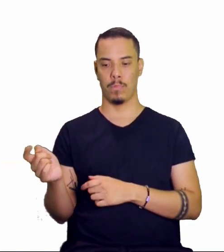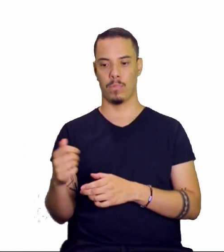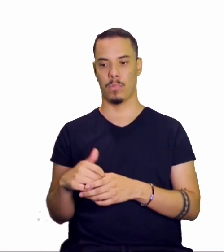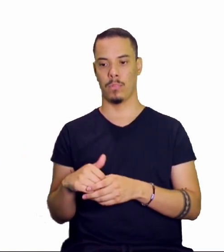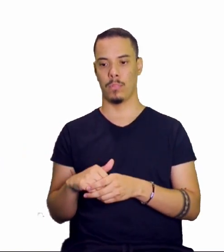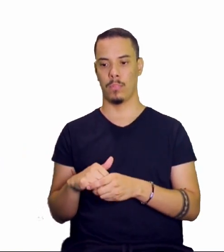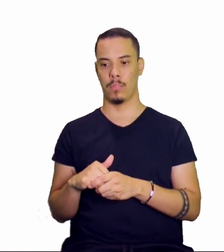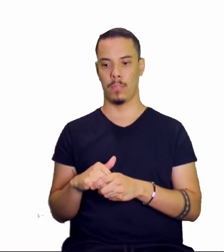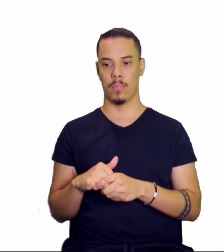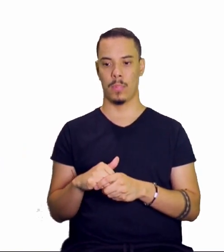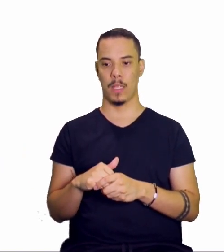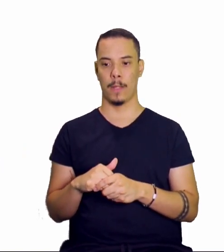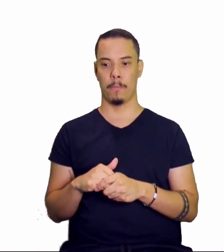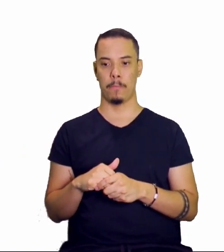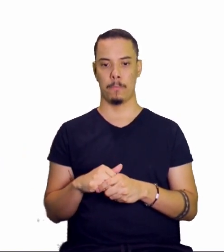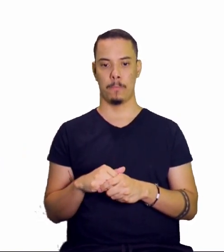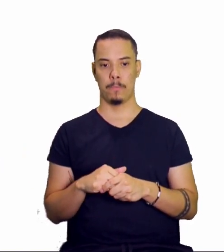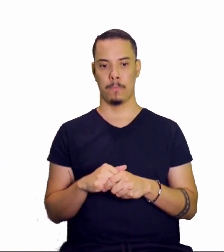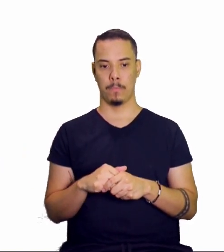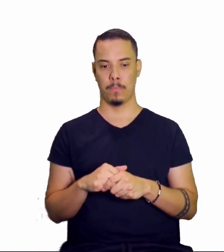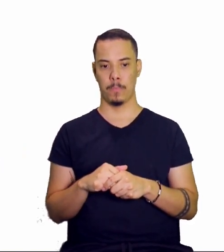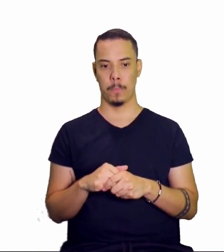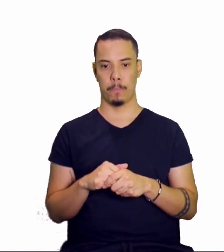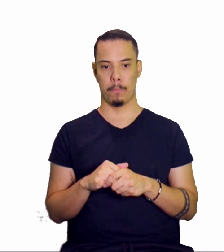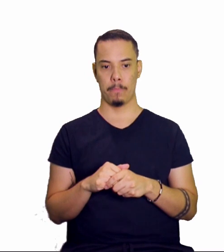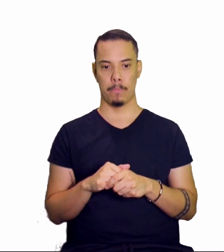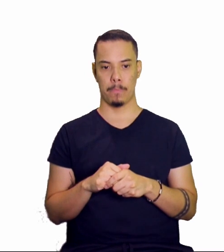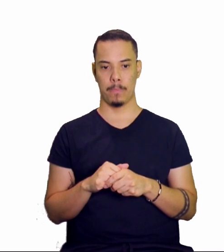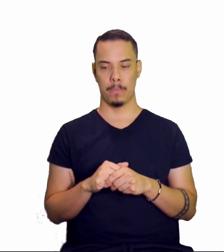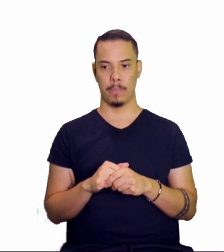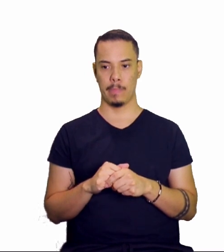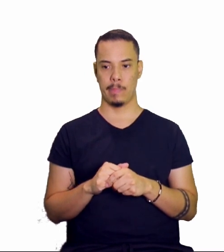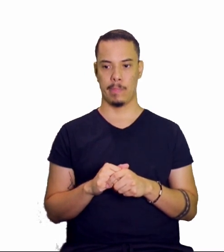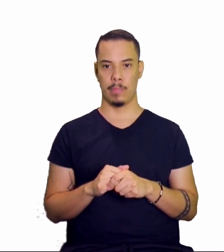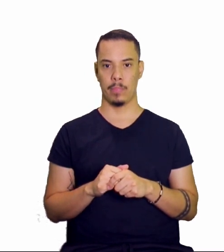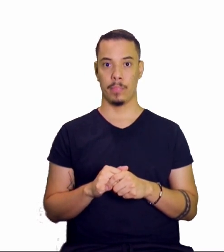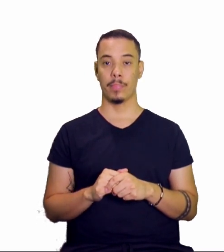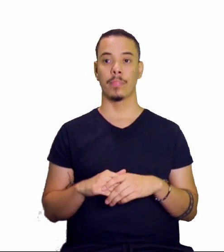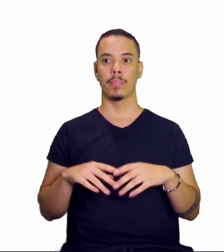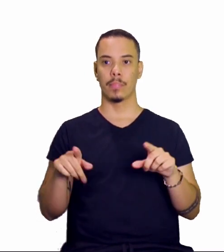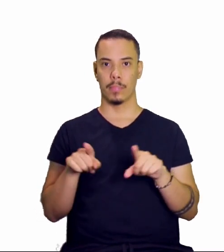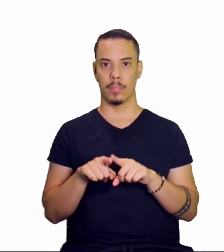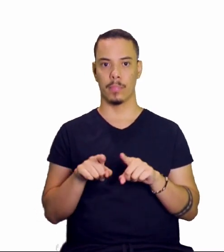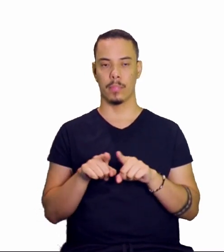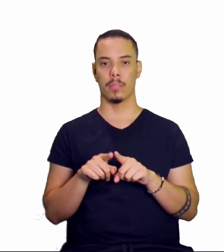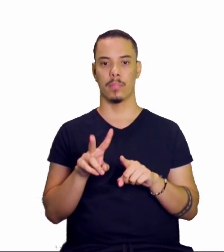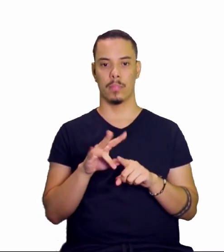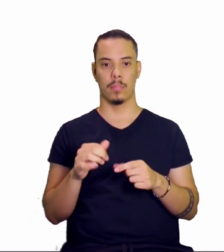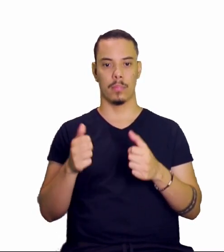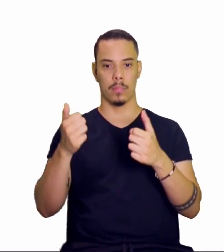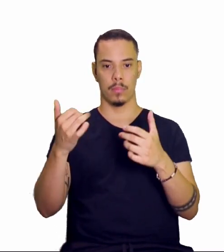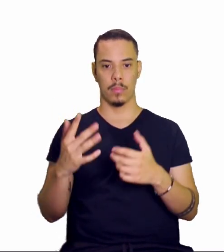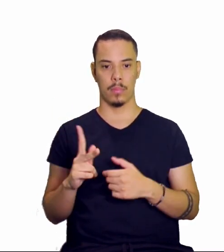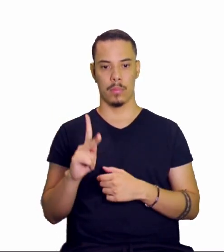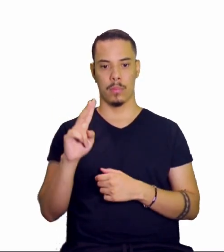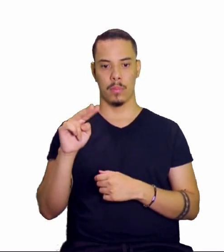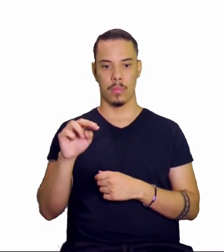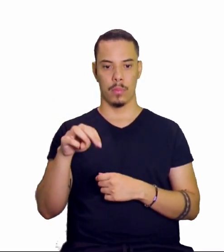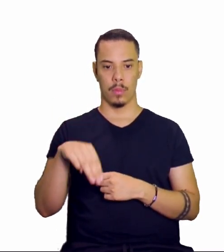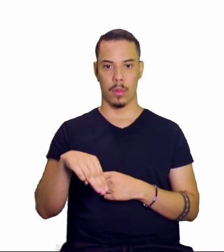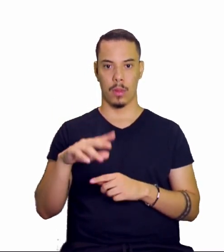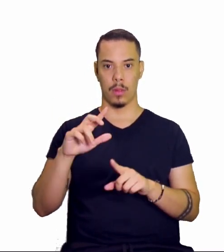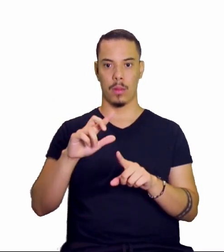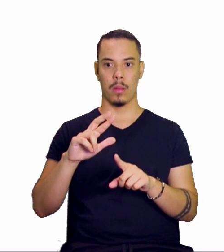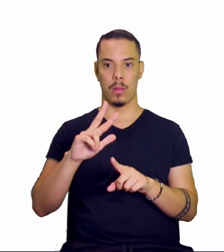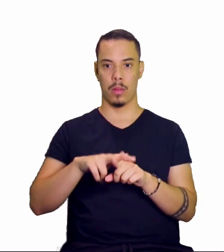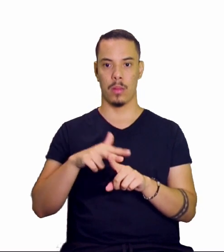é hecto, deca, né? O décimo, cento e o milho. Né? A gente vai falar lá no quilômetro, fica engraçado, né? Fala